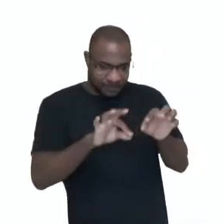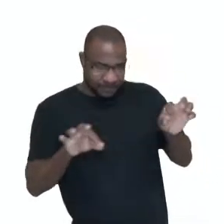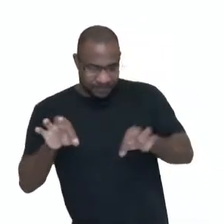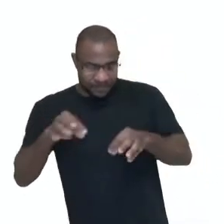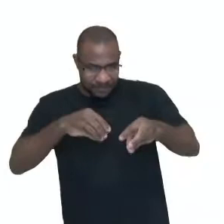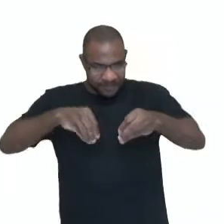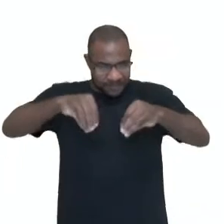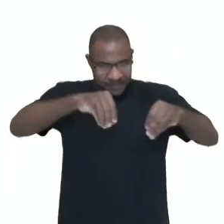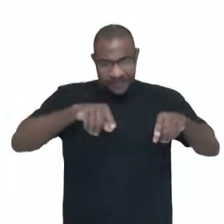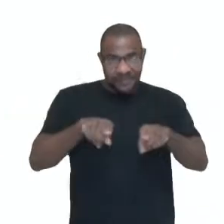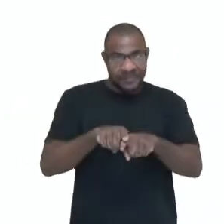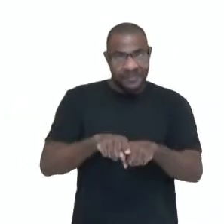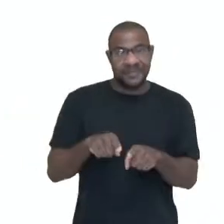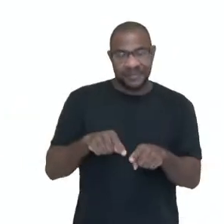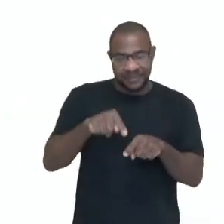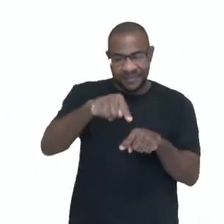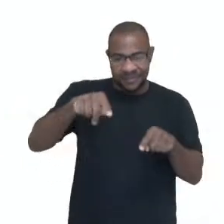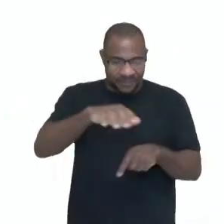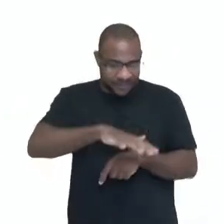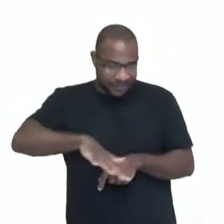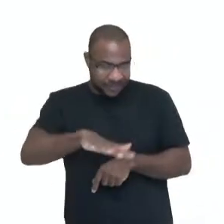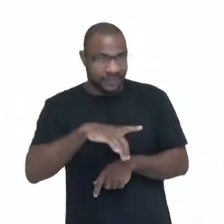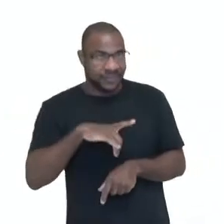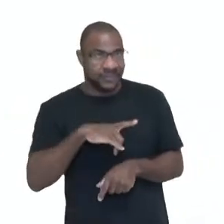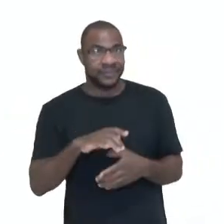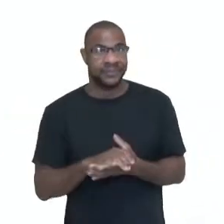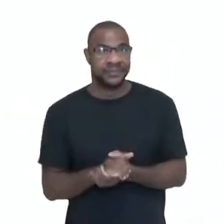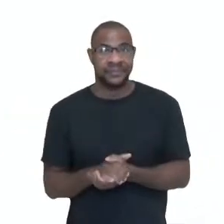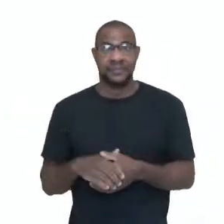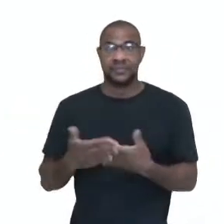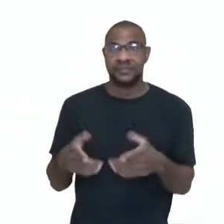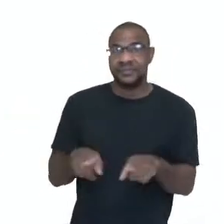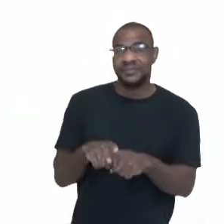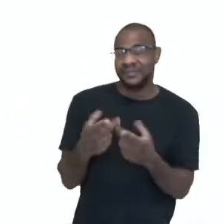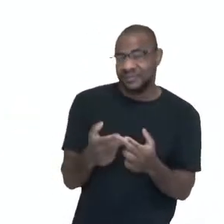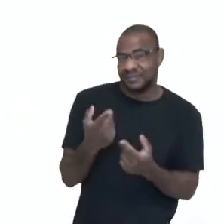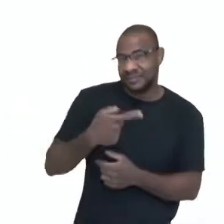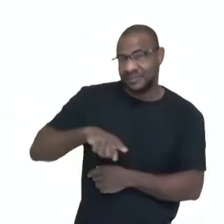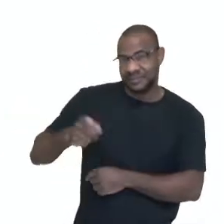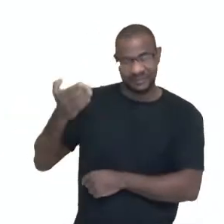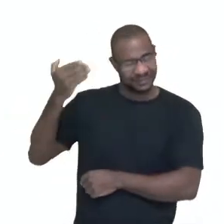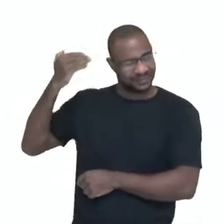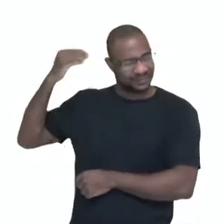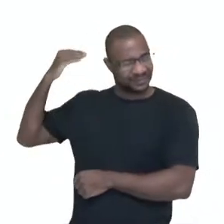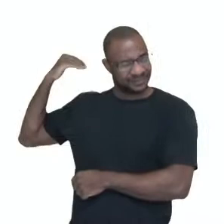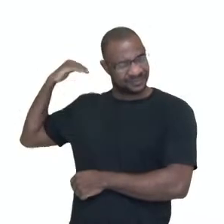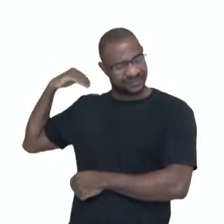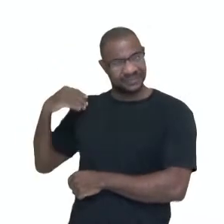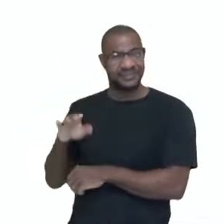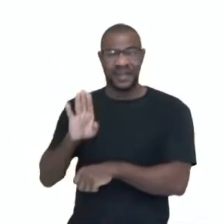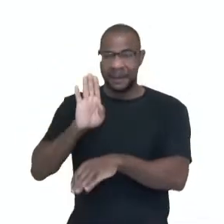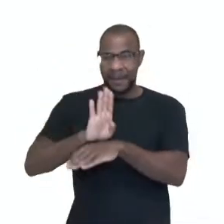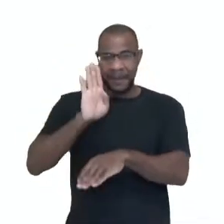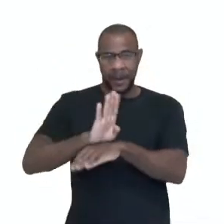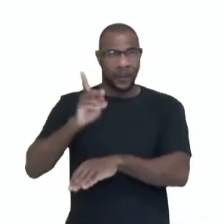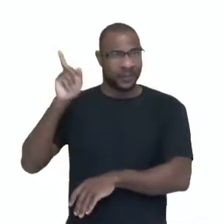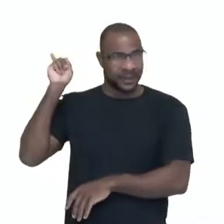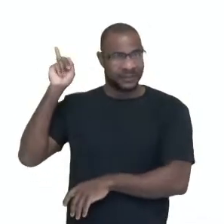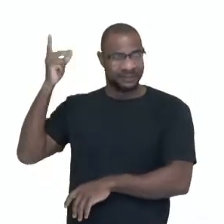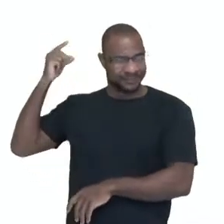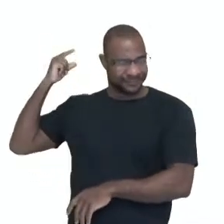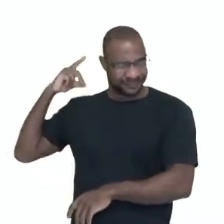terras, tais como as dos egípcios, dos babilônios ou dos chineses na